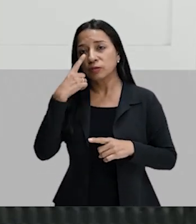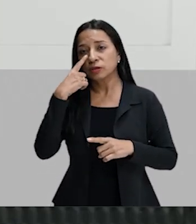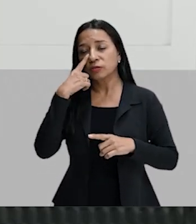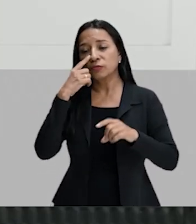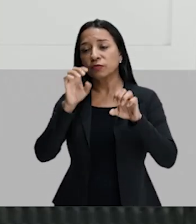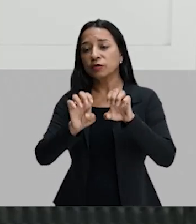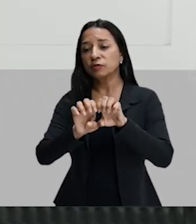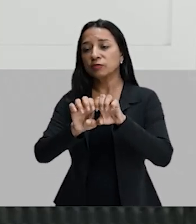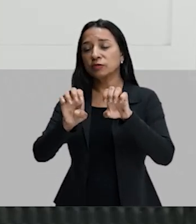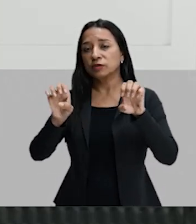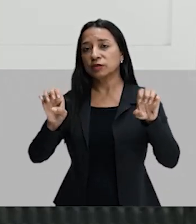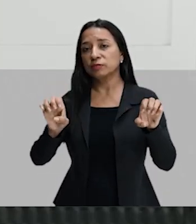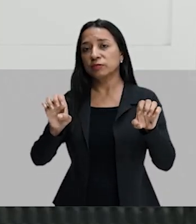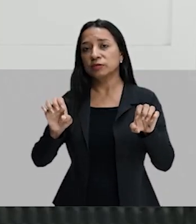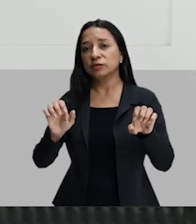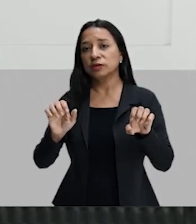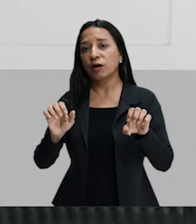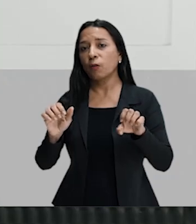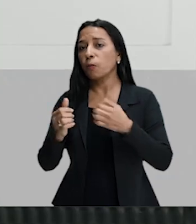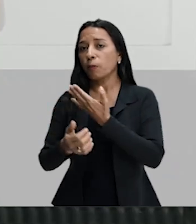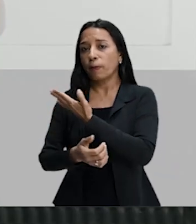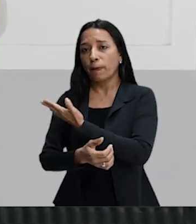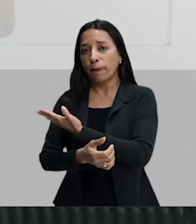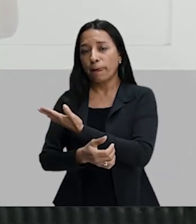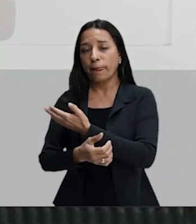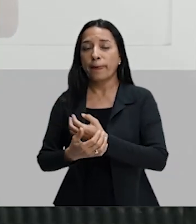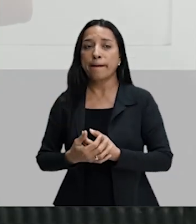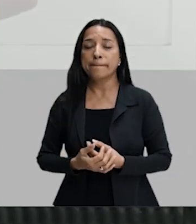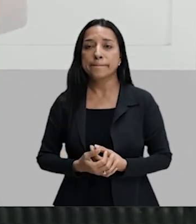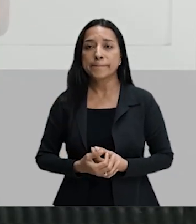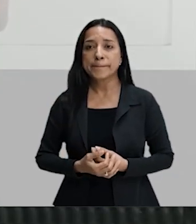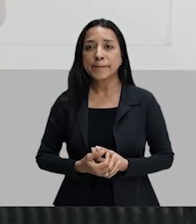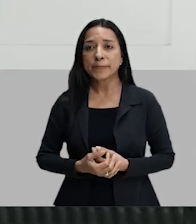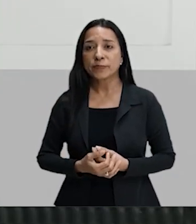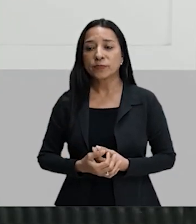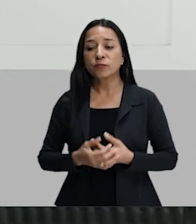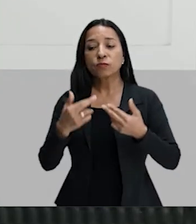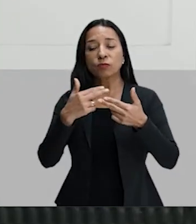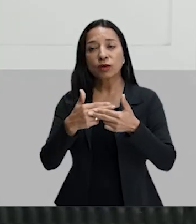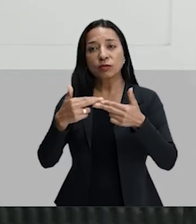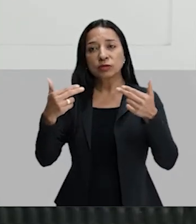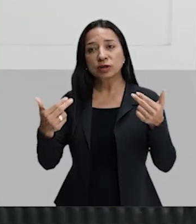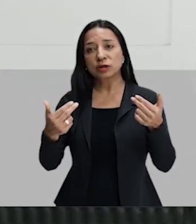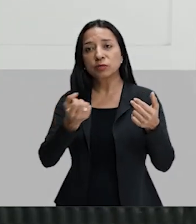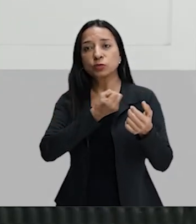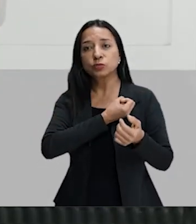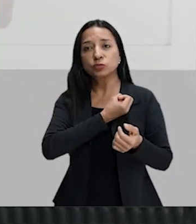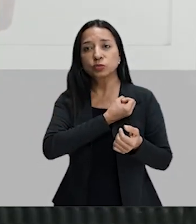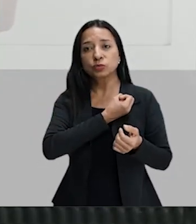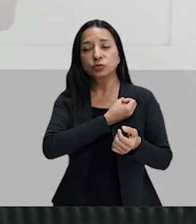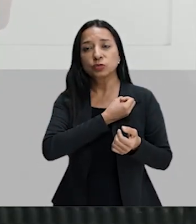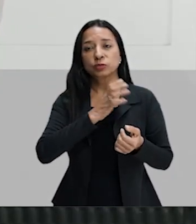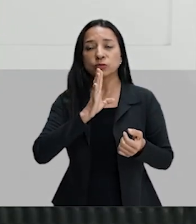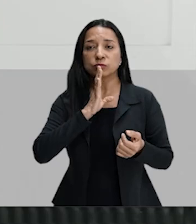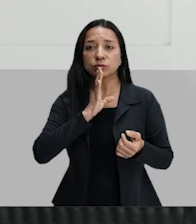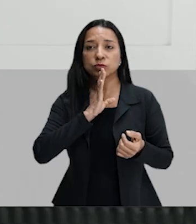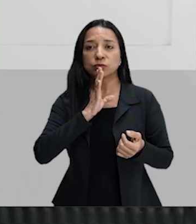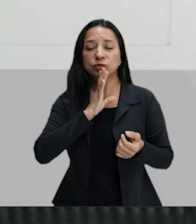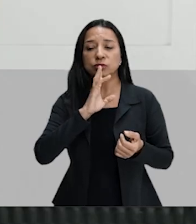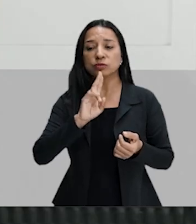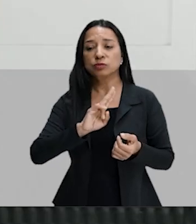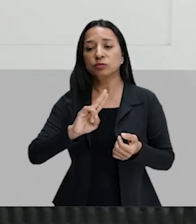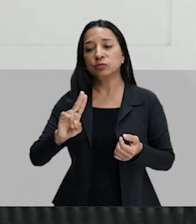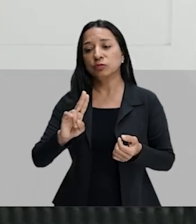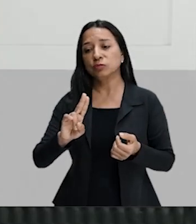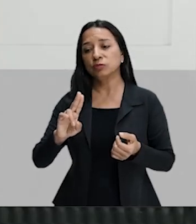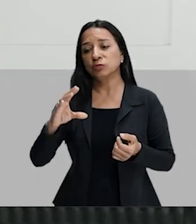A1, A2 até um determinado AN. Esses elementos eles são números conhecidos chamados